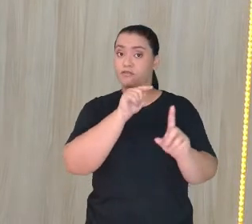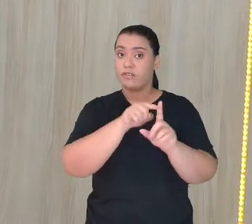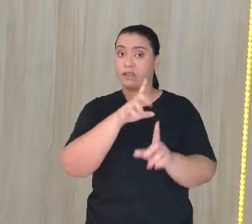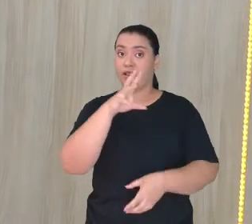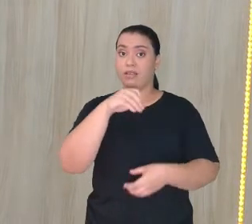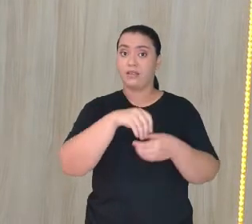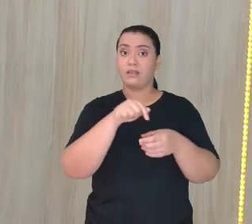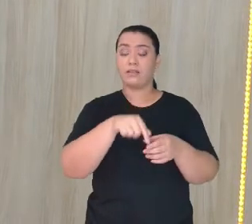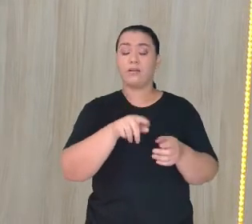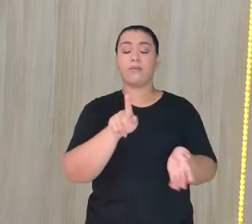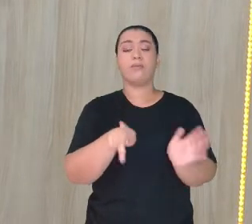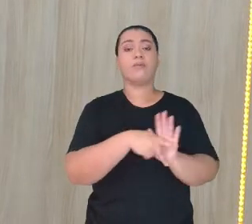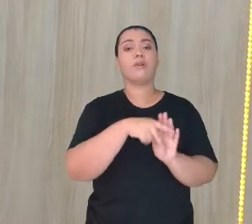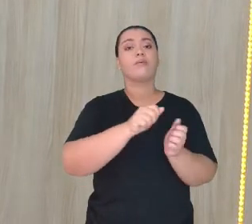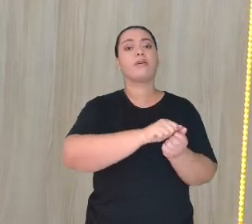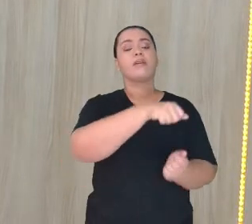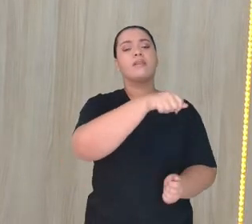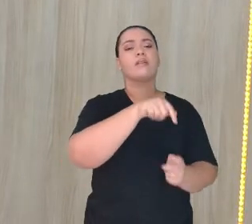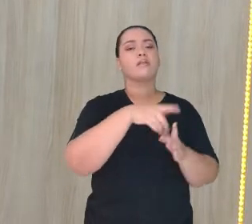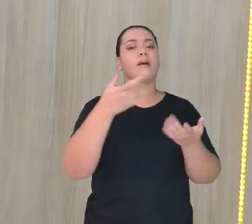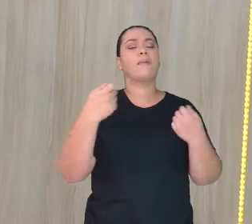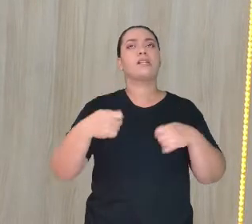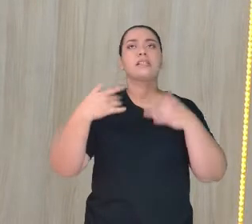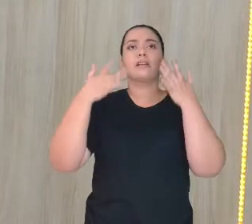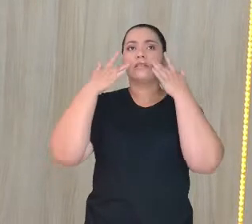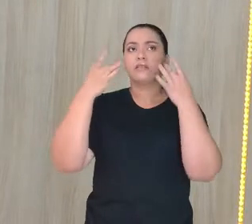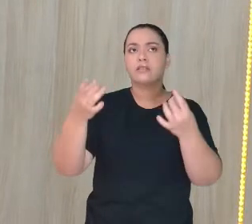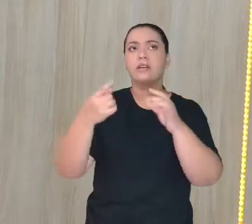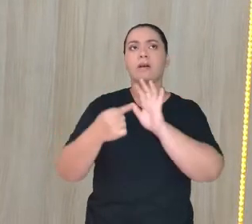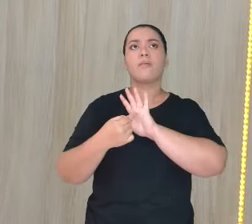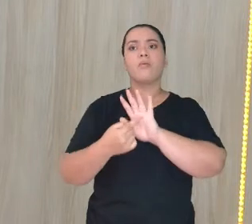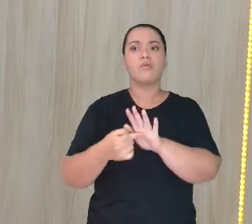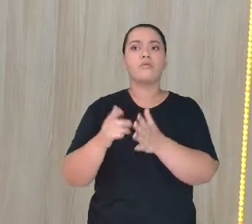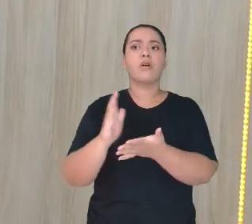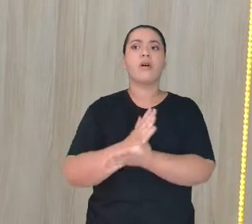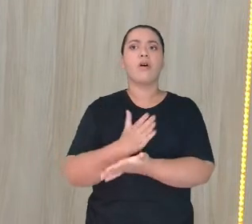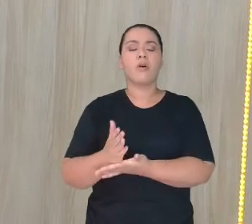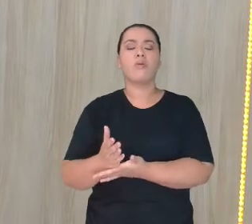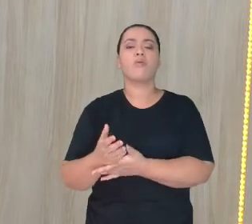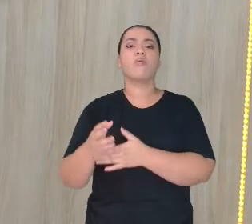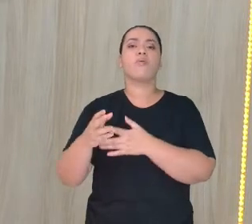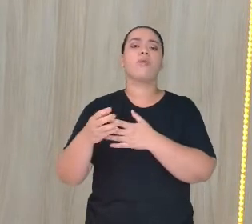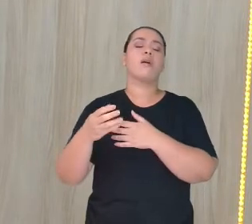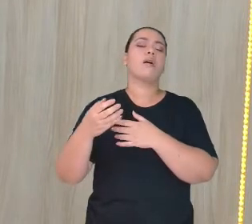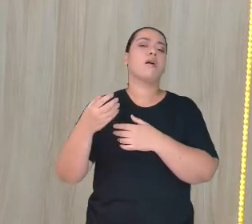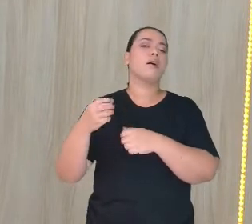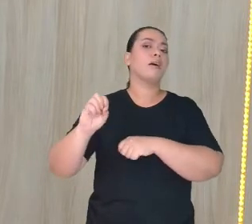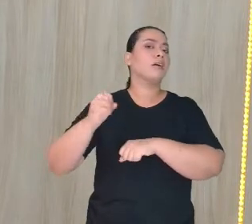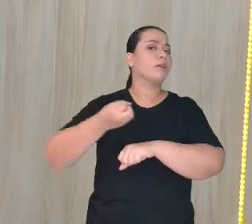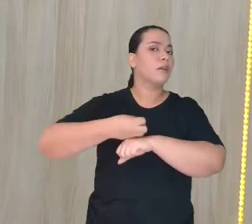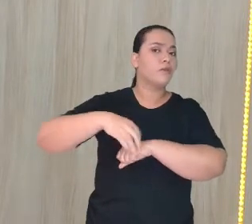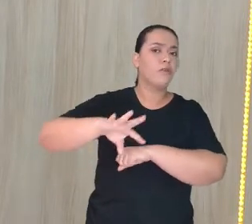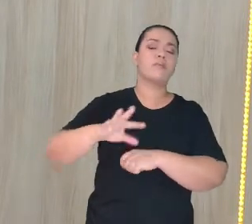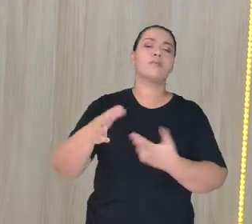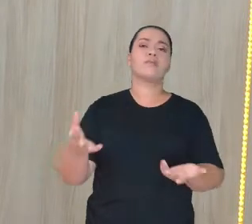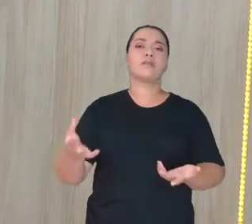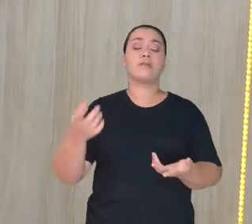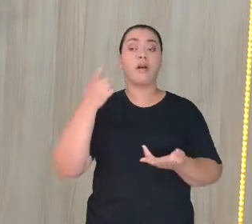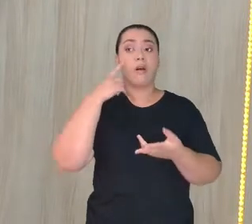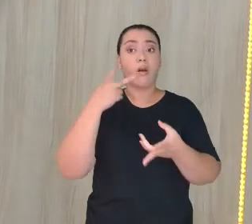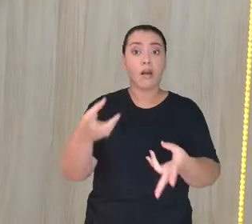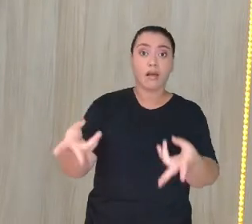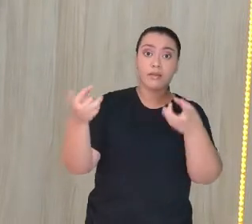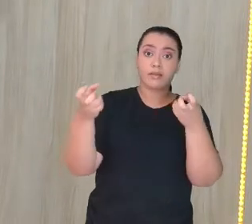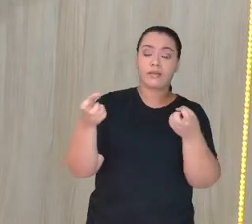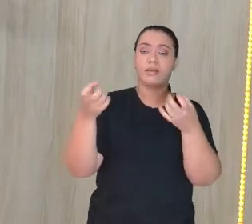dentro ali. Seja para chamar atenção, seja para destacar alguma informação, seja para atrair. Então,